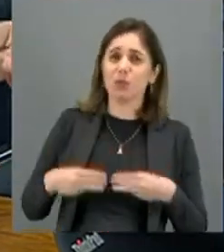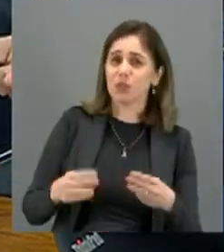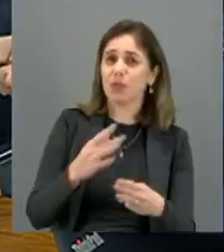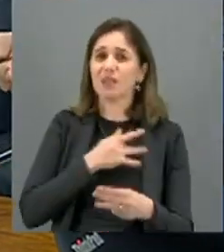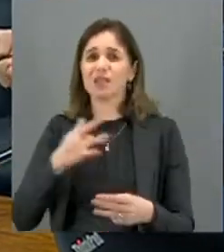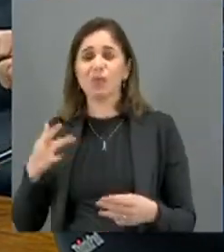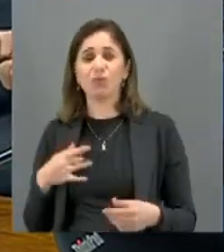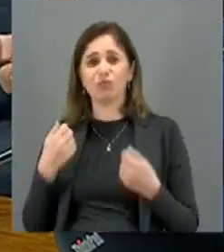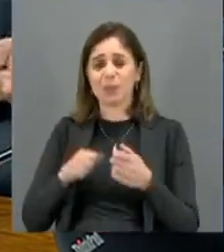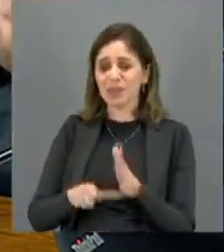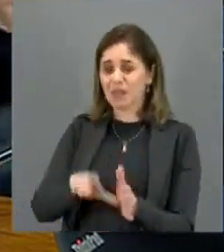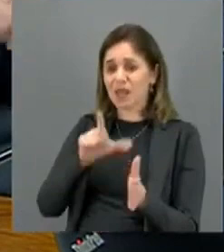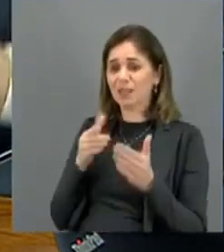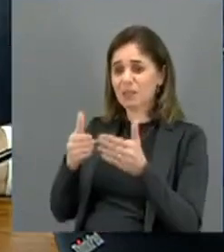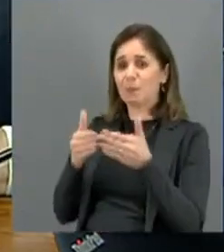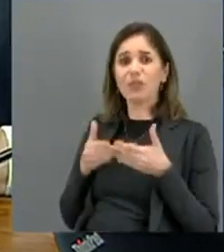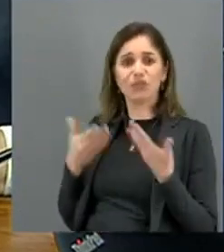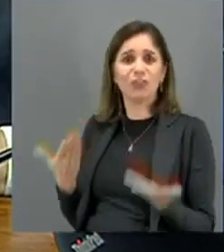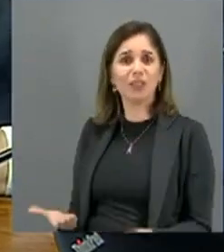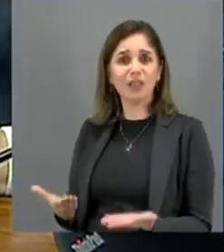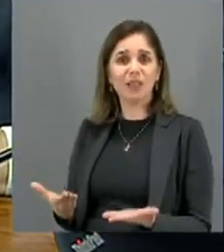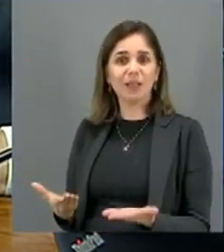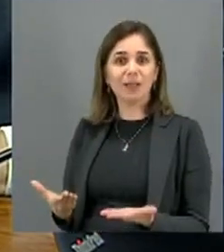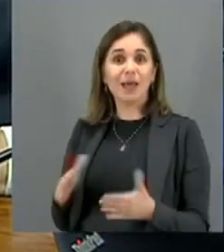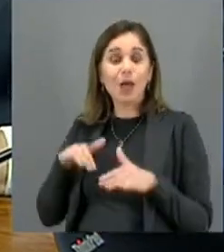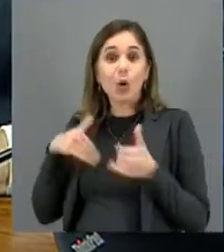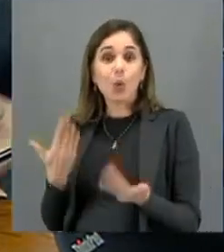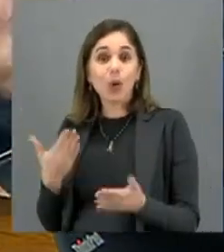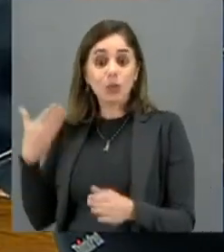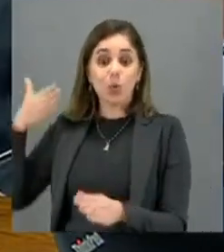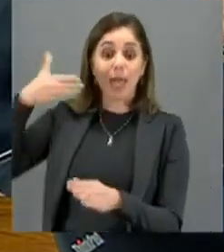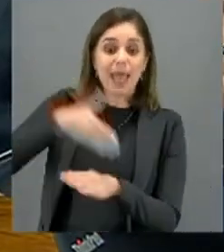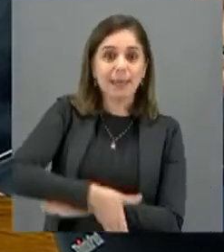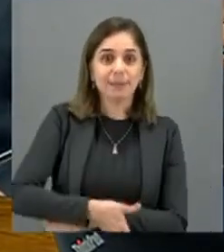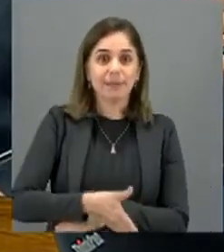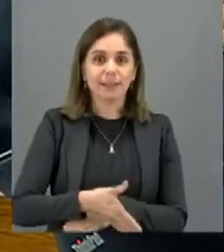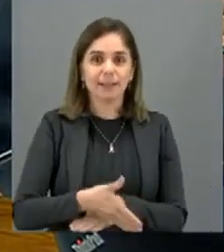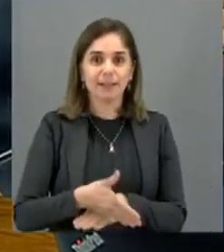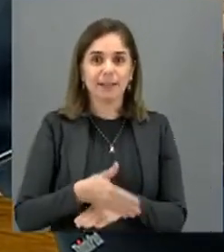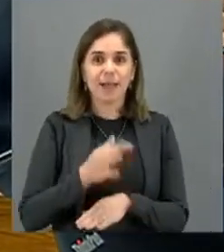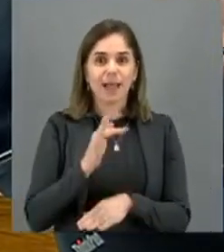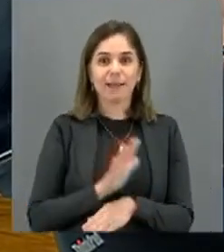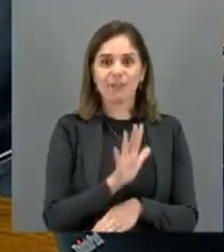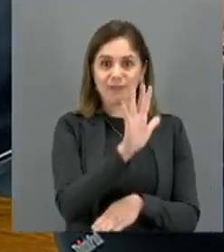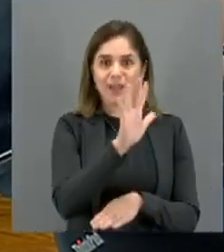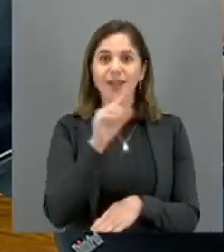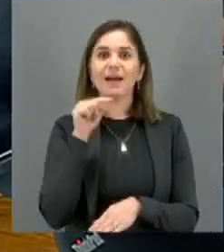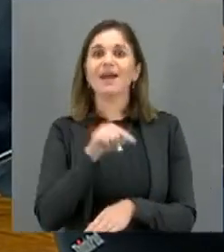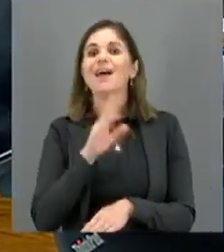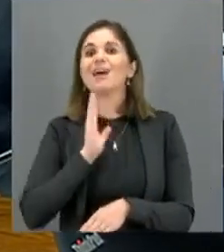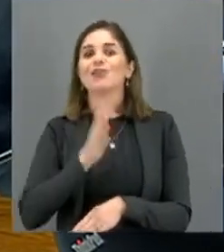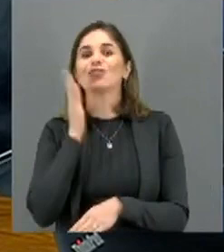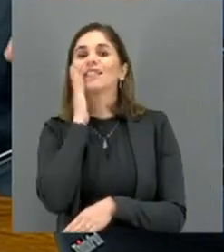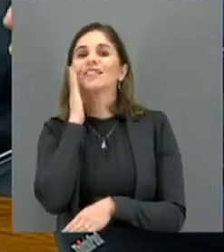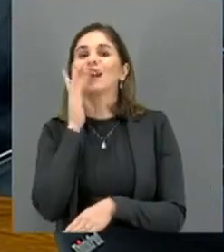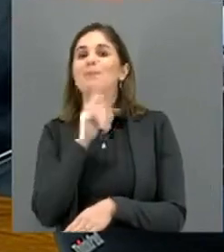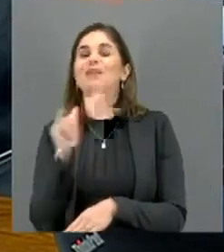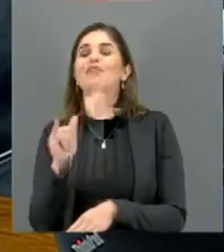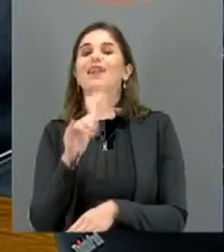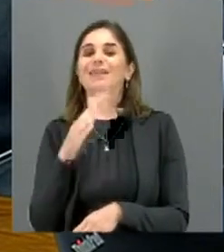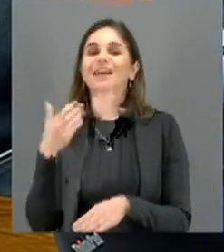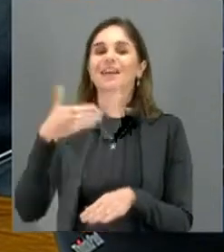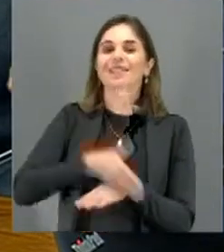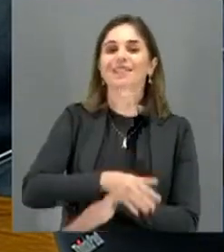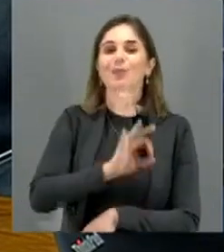polícia chega lá, o ladrão já está avisado. E aquelas barreiras que eram barreiras que existiam no estado do Rio, em várias comunidades,